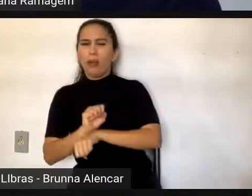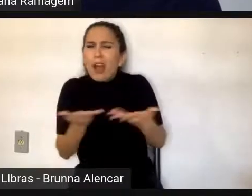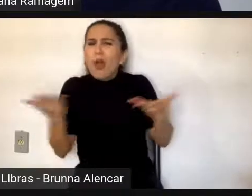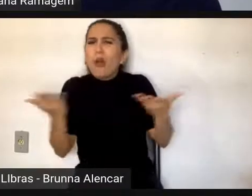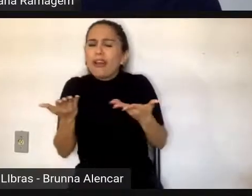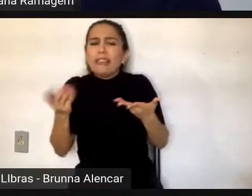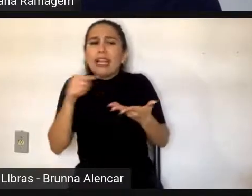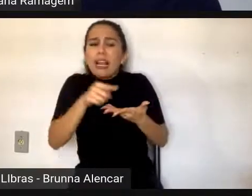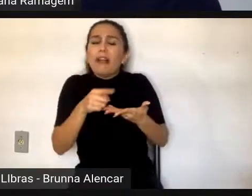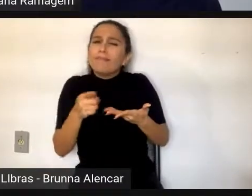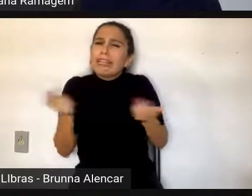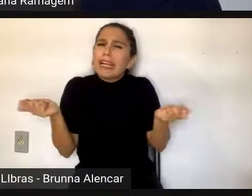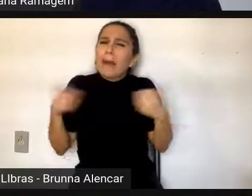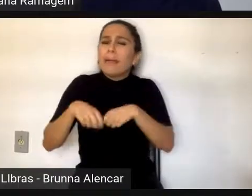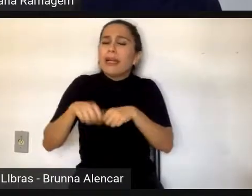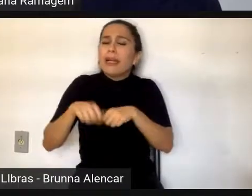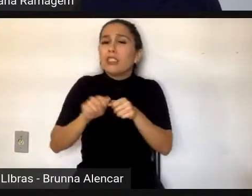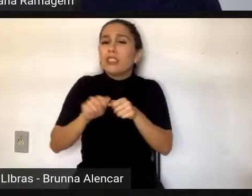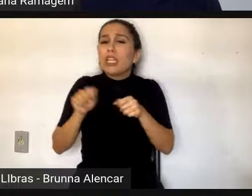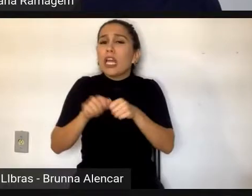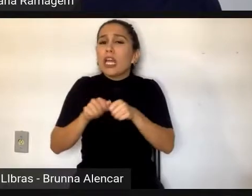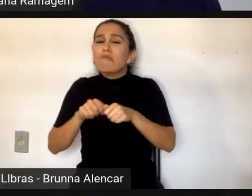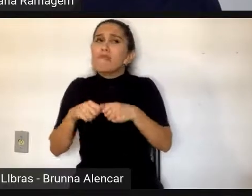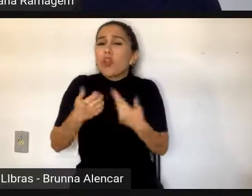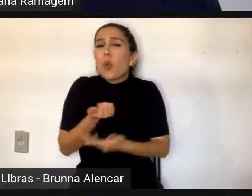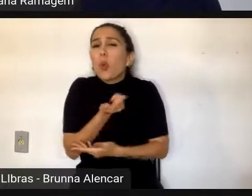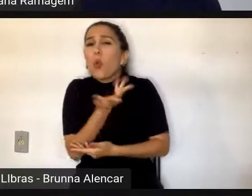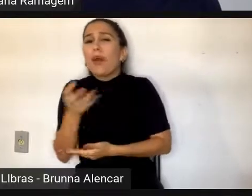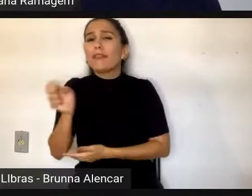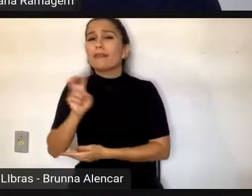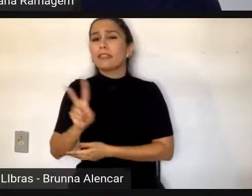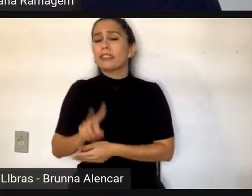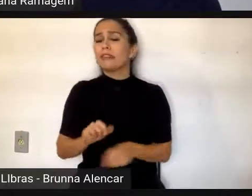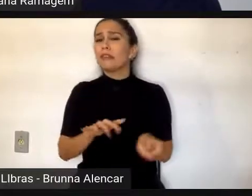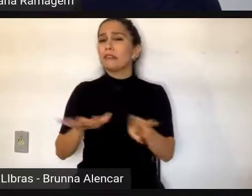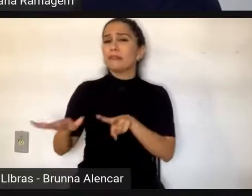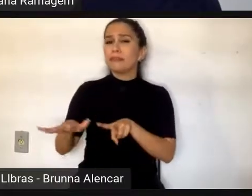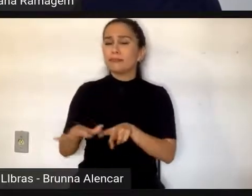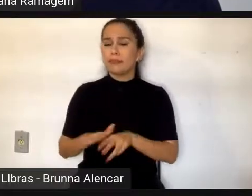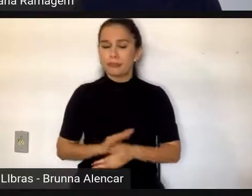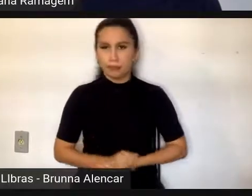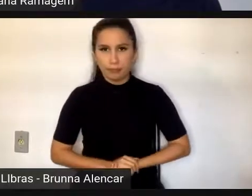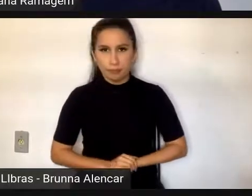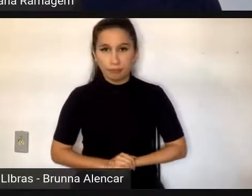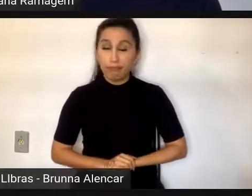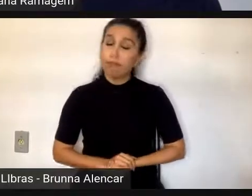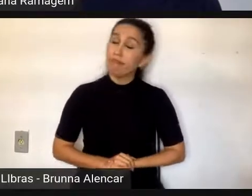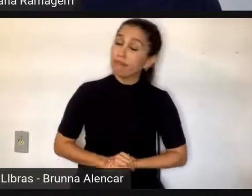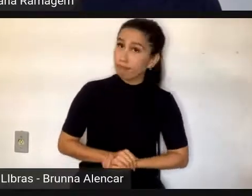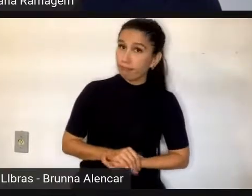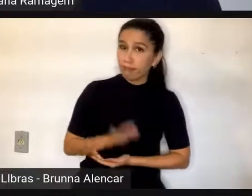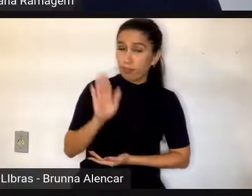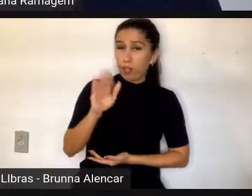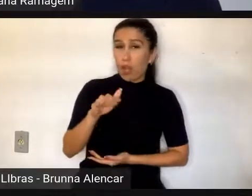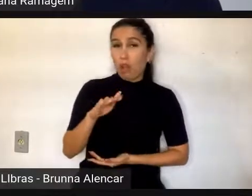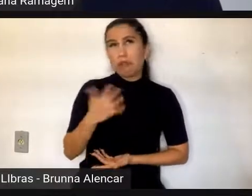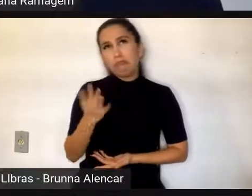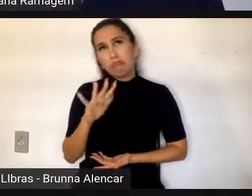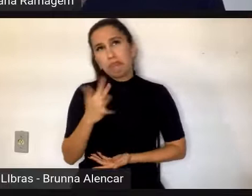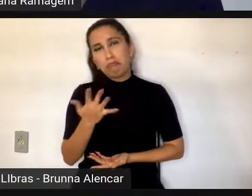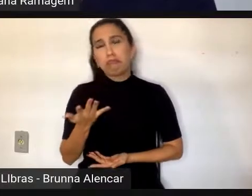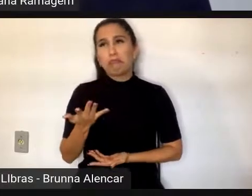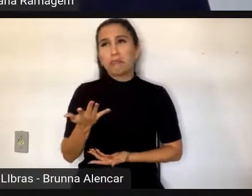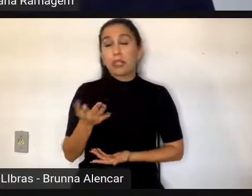Olha, existem duas bases principais para manter o corpo ativo. Primeiro, o